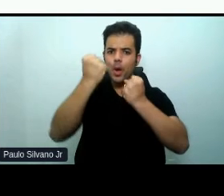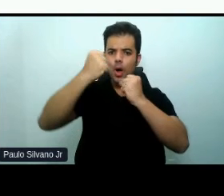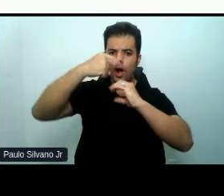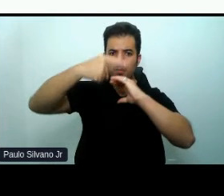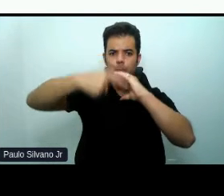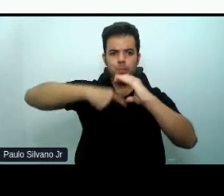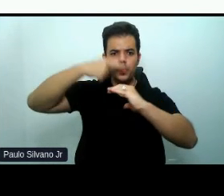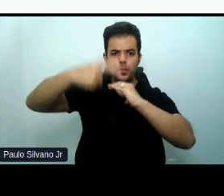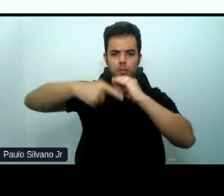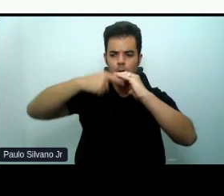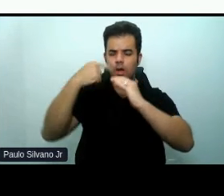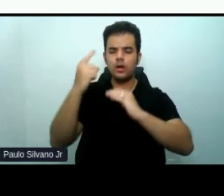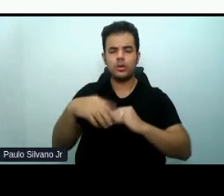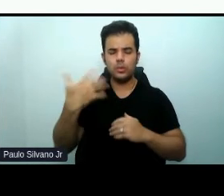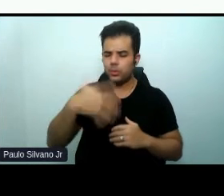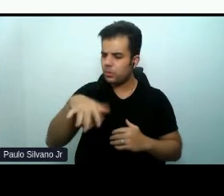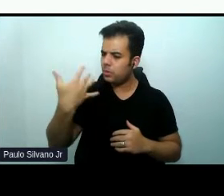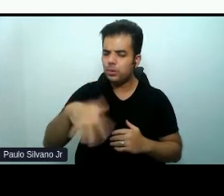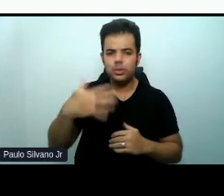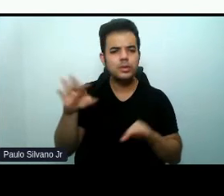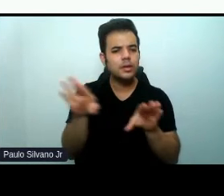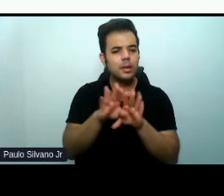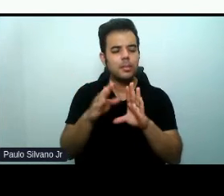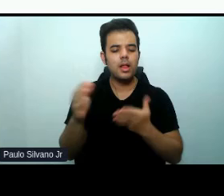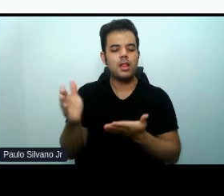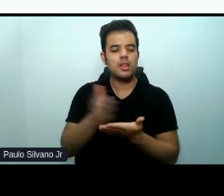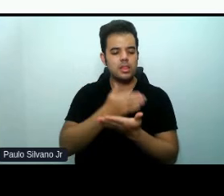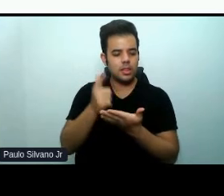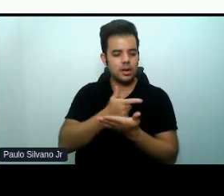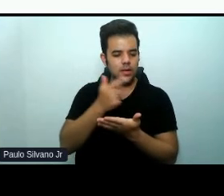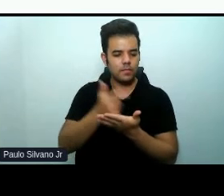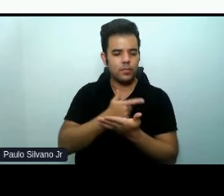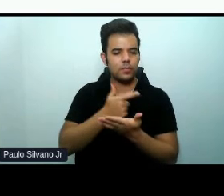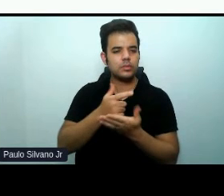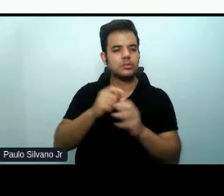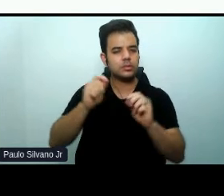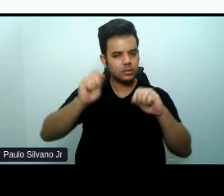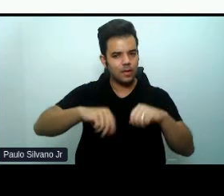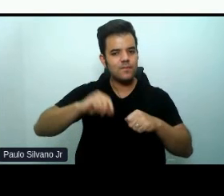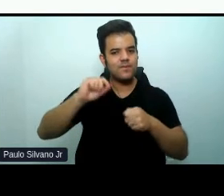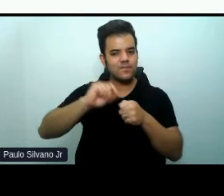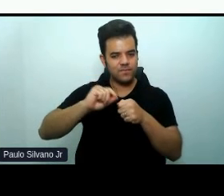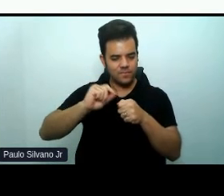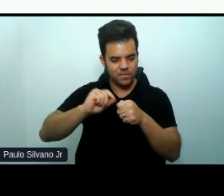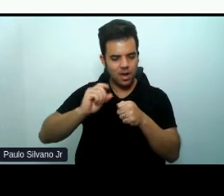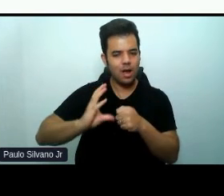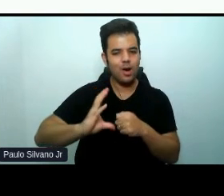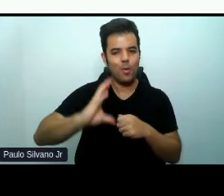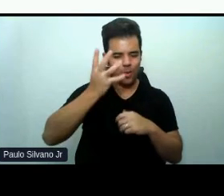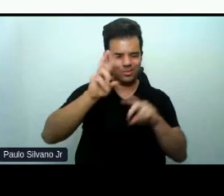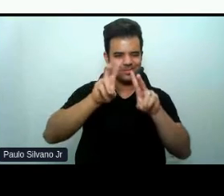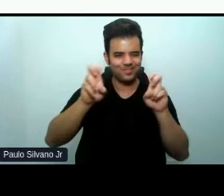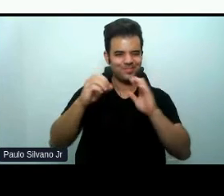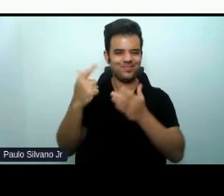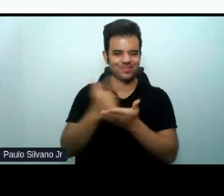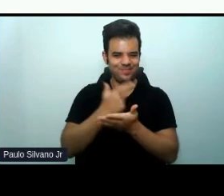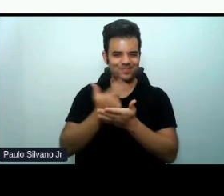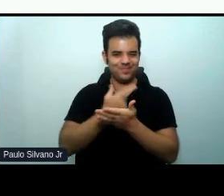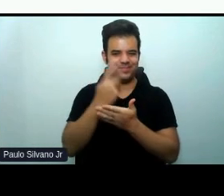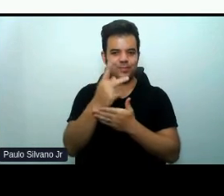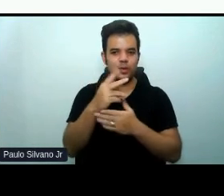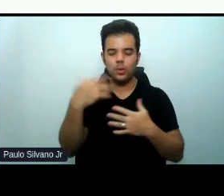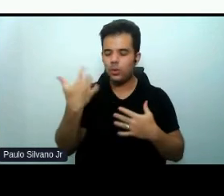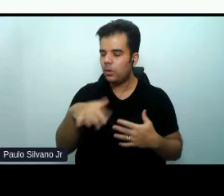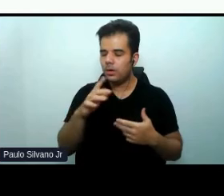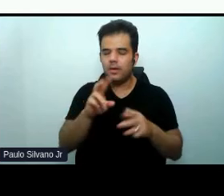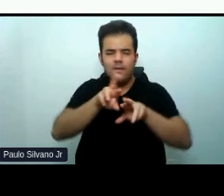mundo e também é autora do livro Faça Acontecer, onde ela aborda várias dificuldades e desafios que todas